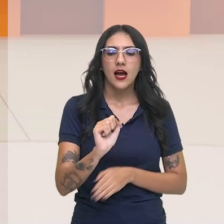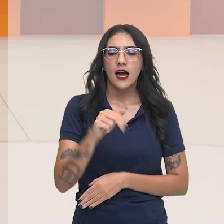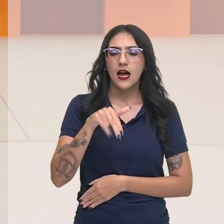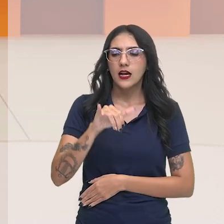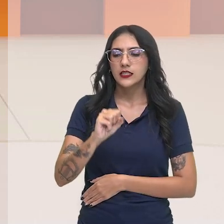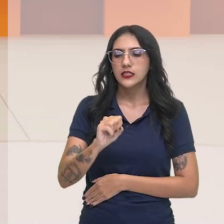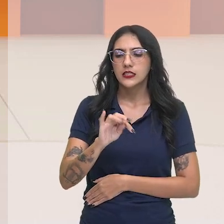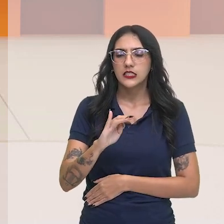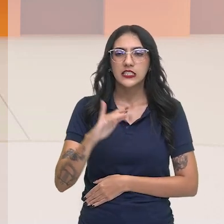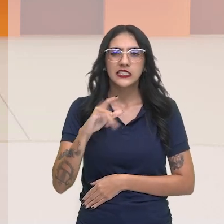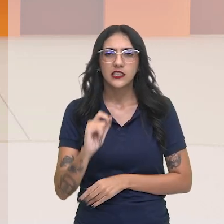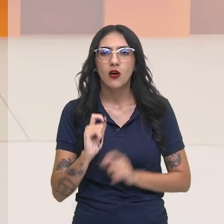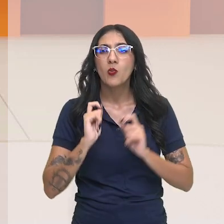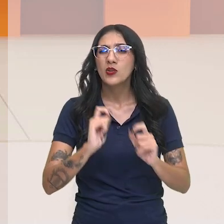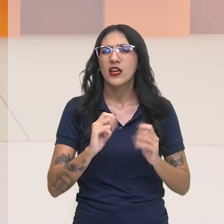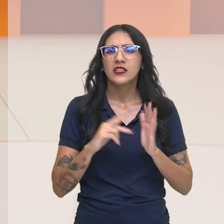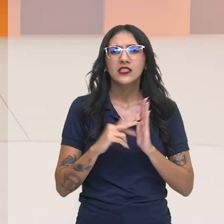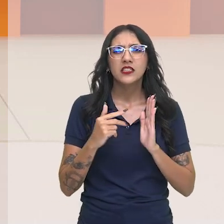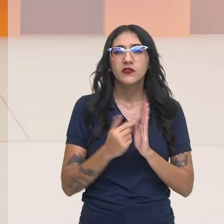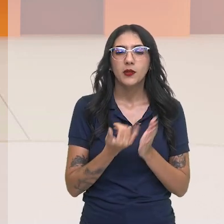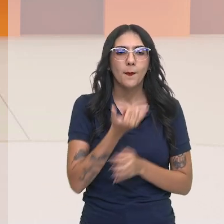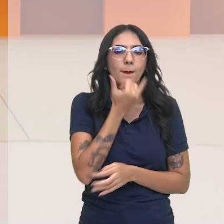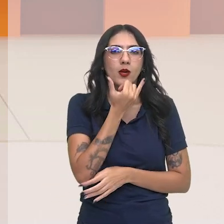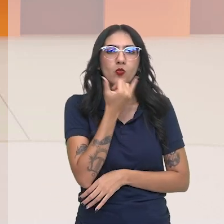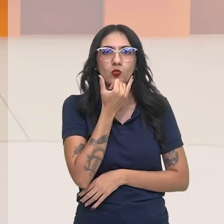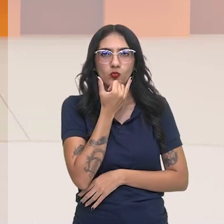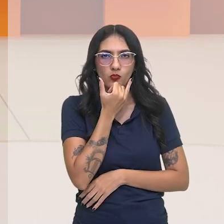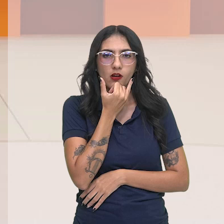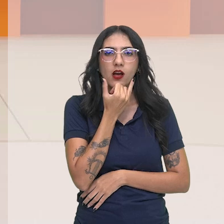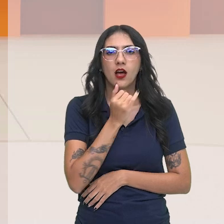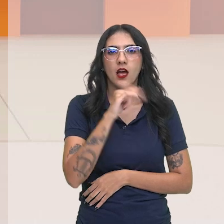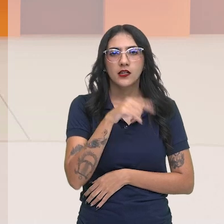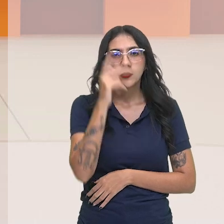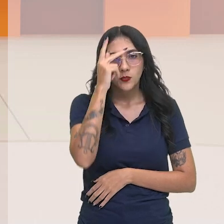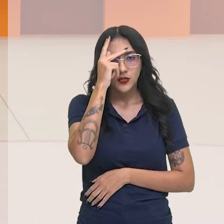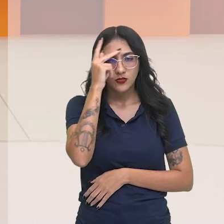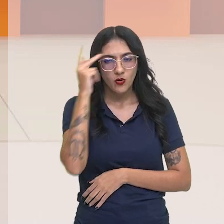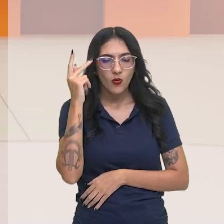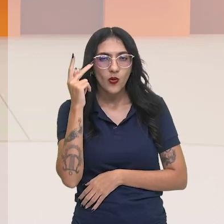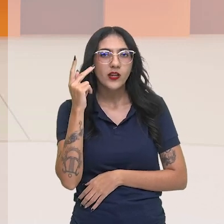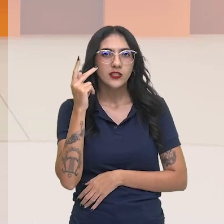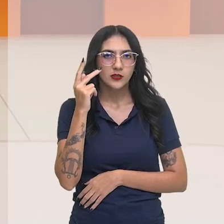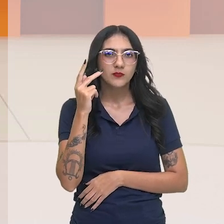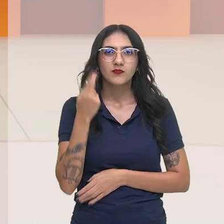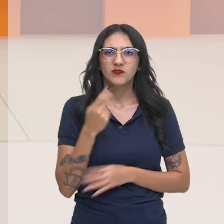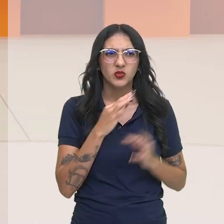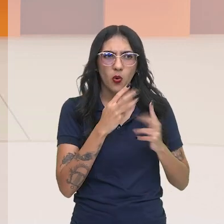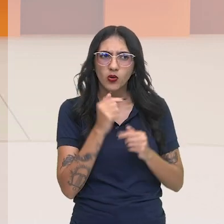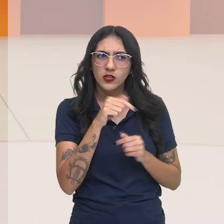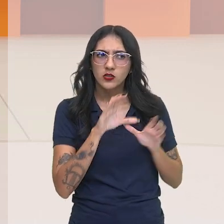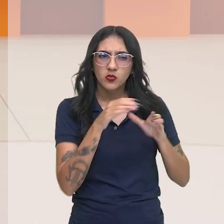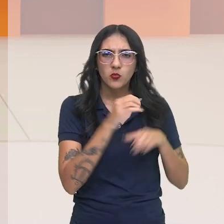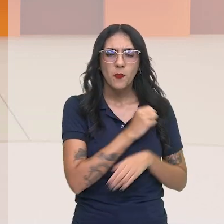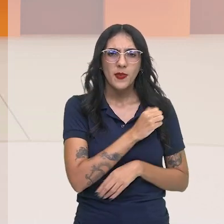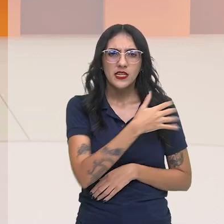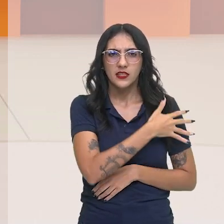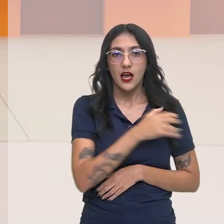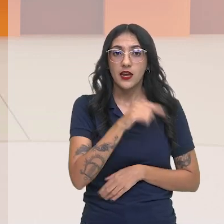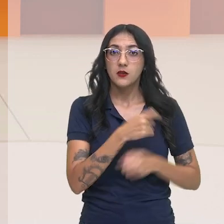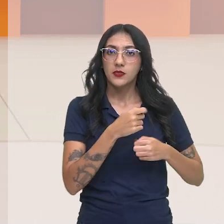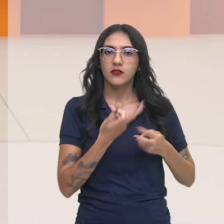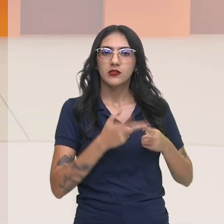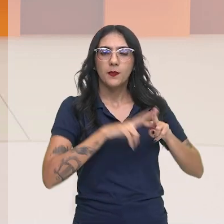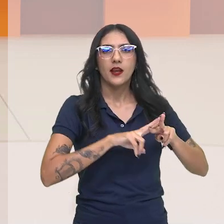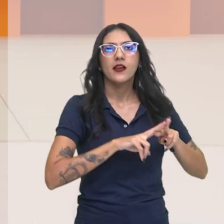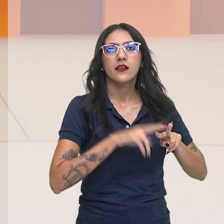É perdão a presos políticos, que deveriam ser presos os militares, né? Em teoria, deveriam ser presos por a questão do